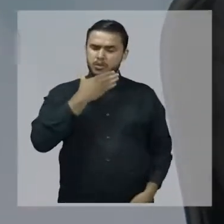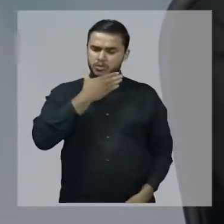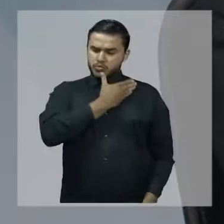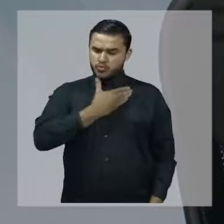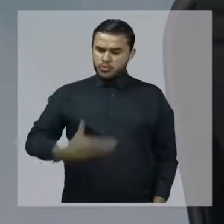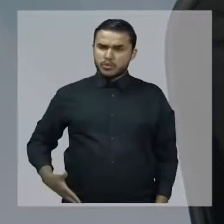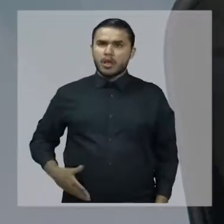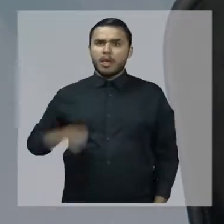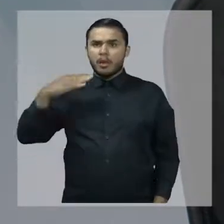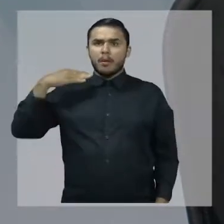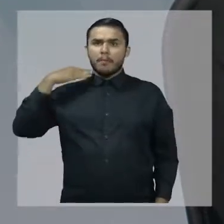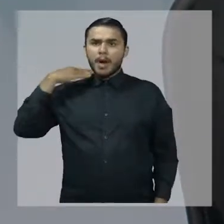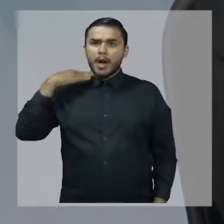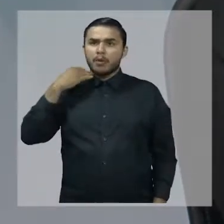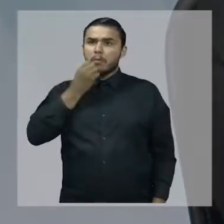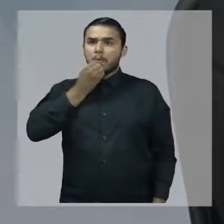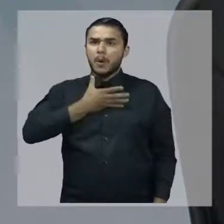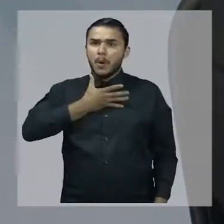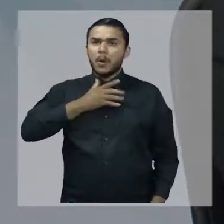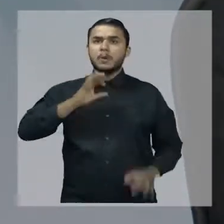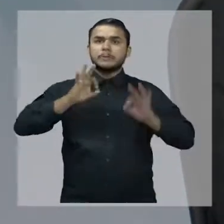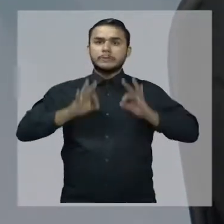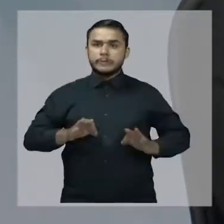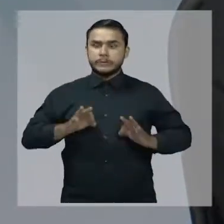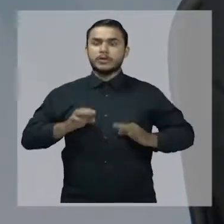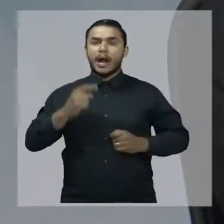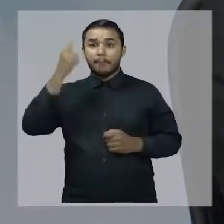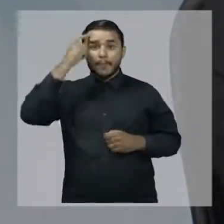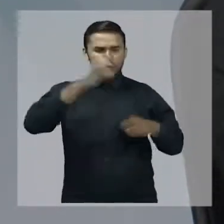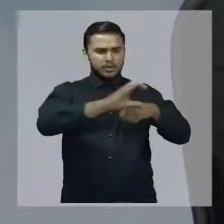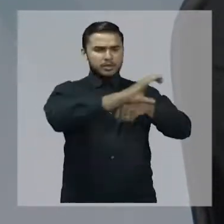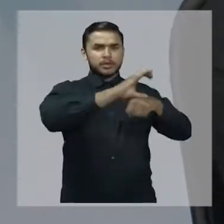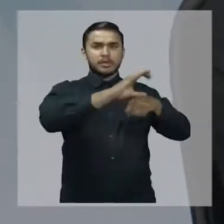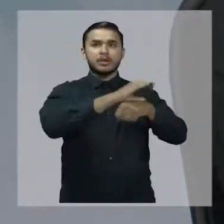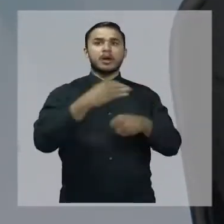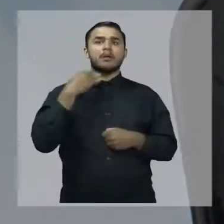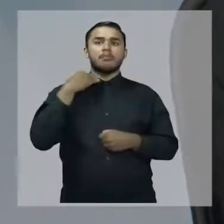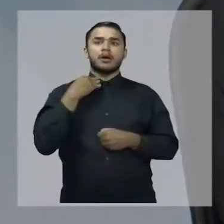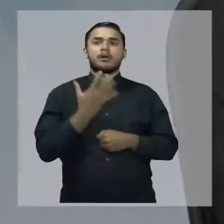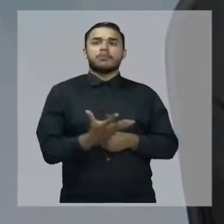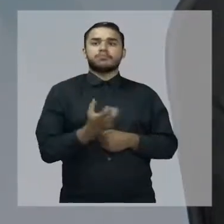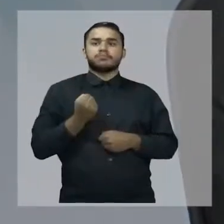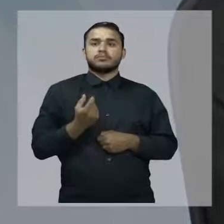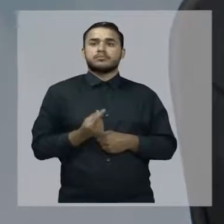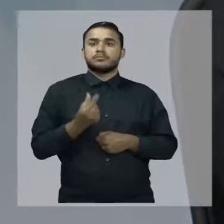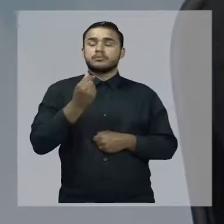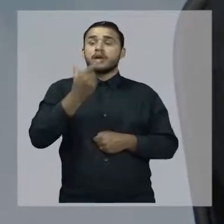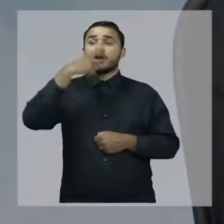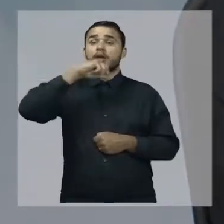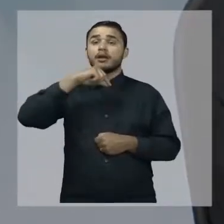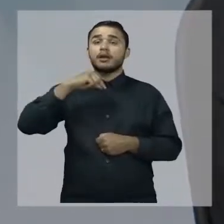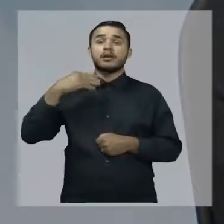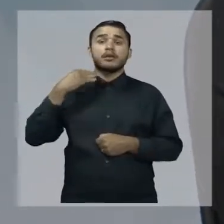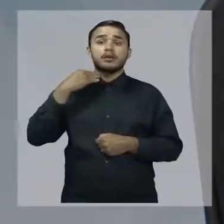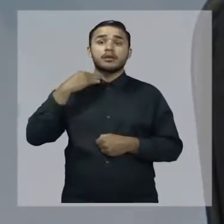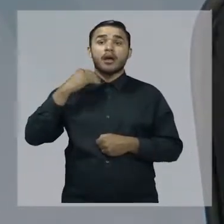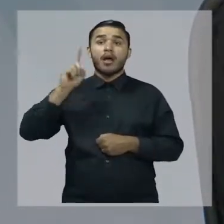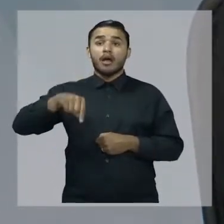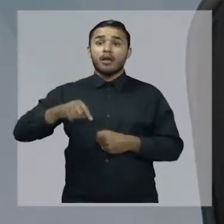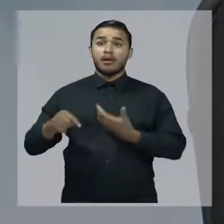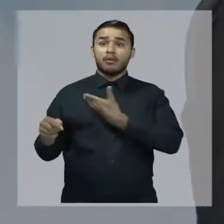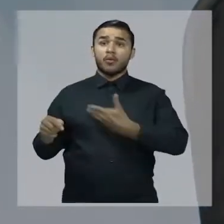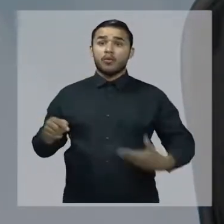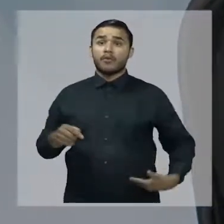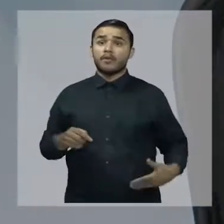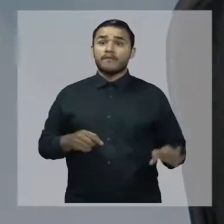forte. Estado dono de banco, Estado dono de... Se fala muito aqui do capital financeiro, o banco ganha muito dinheiro do Brasil. Sabe qual é o maior banqueiro do Brasil?